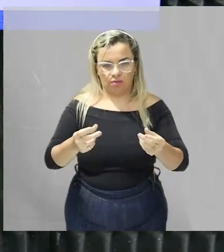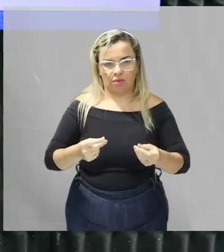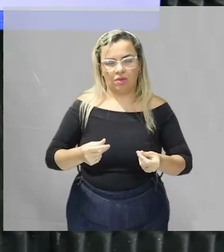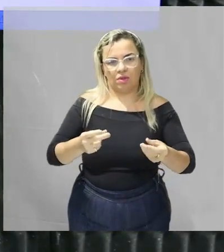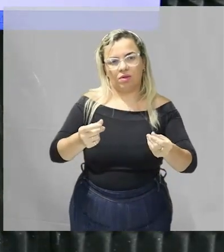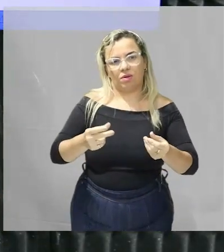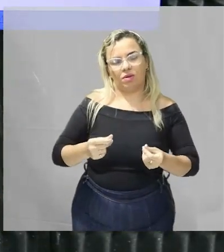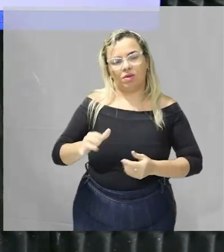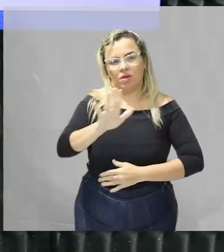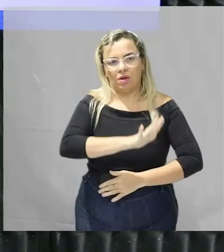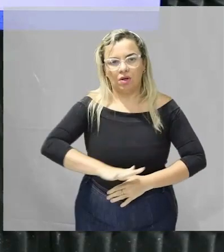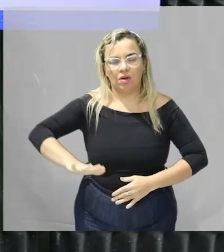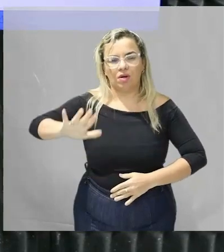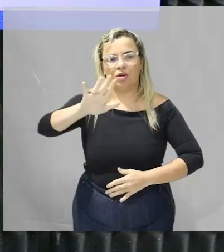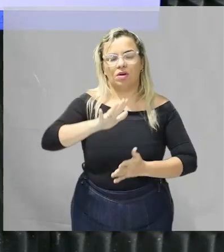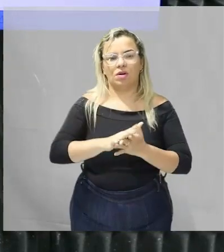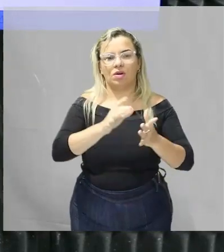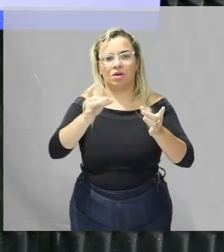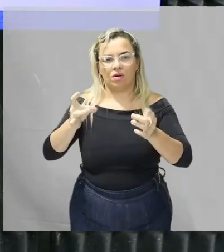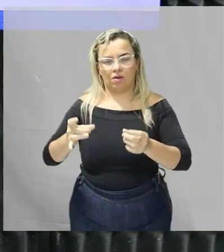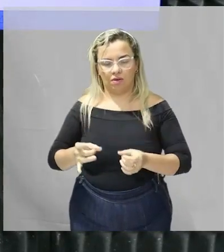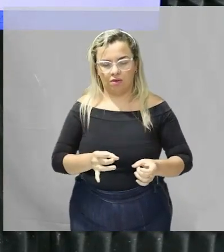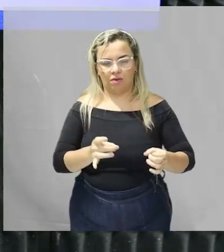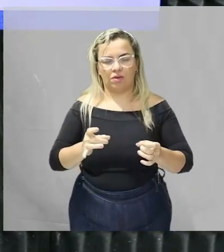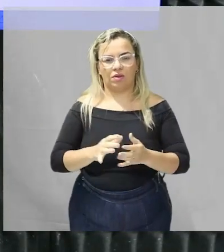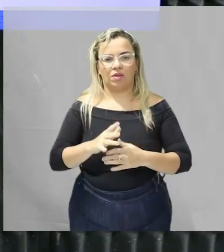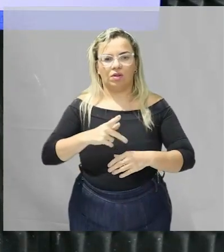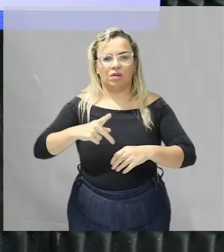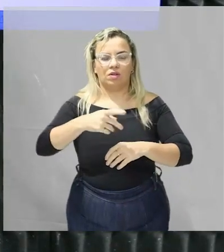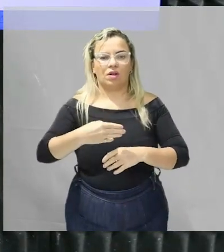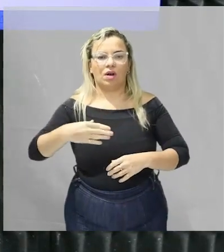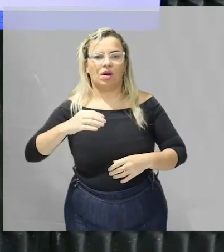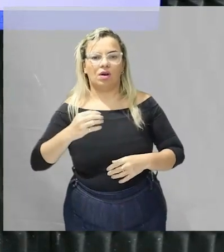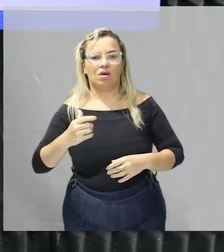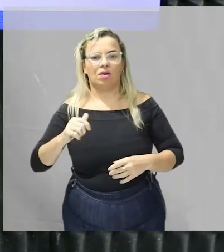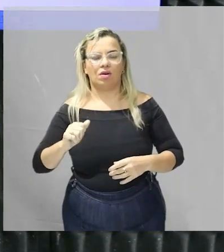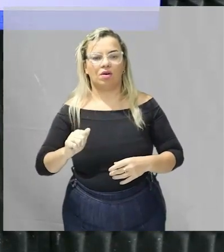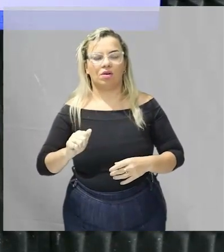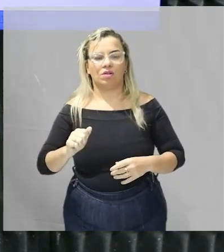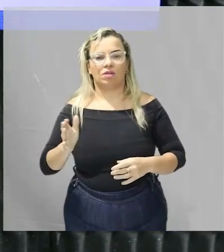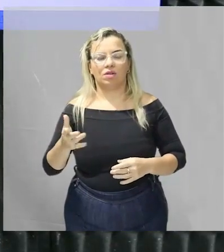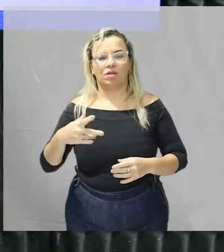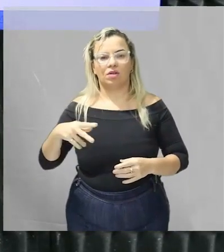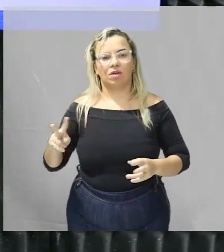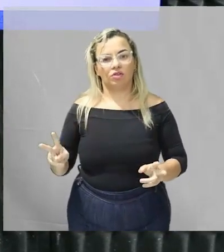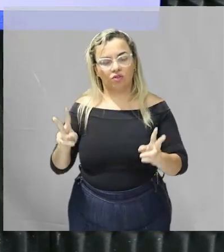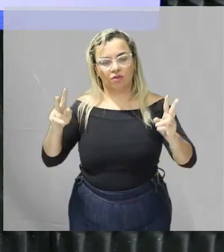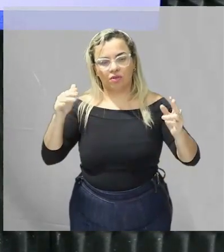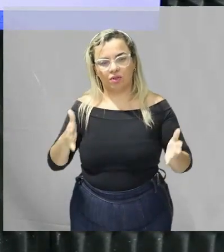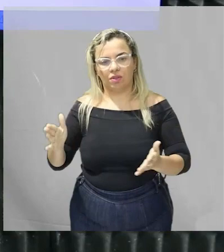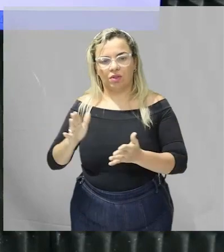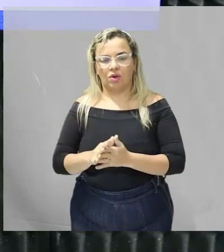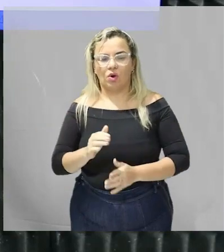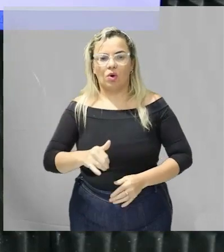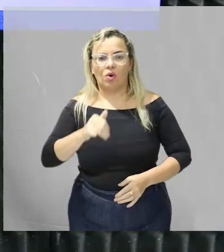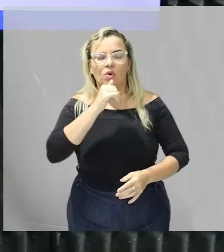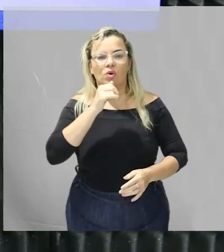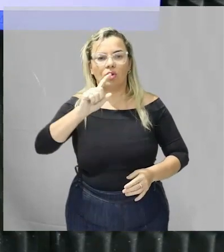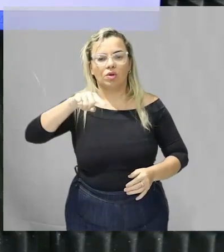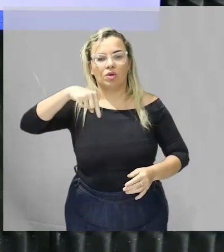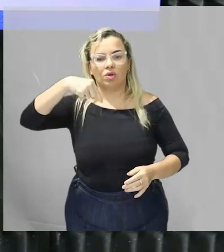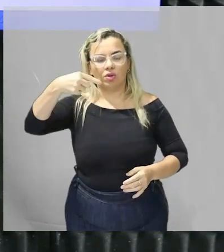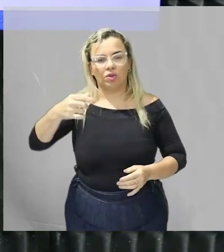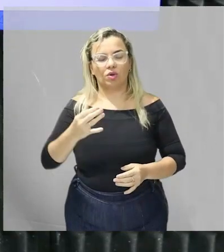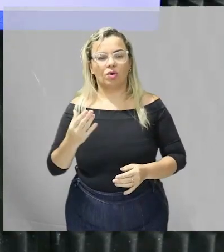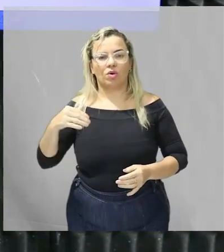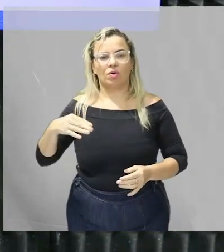a nível internacional, nas bolsas de valores, tá certo? Um outro exemplo de commodity, o petróleo, tá bom? Aí ele